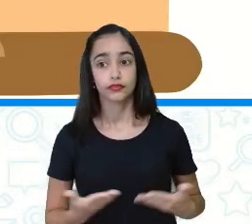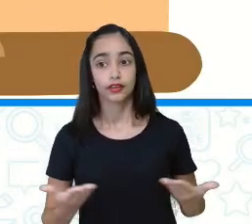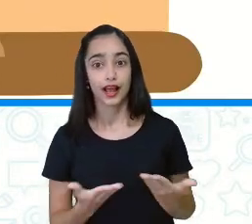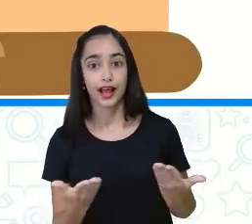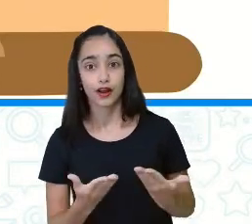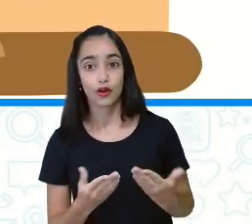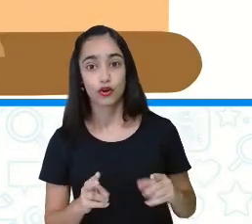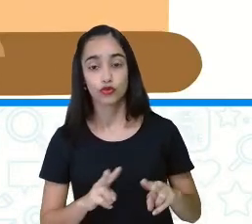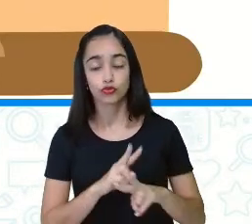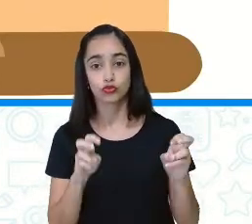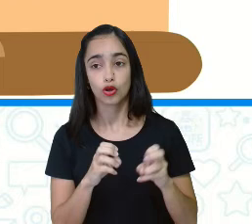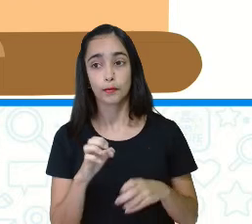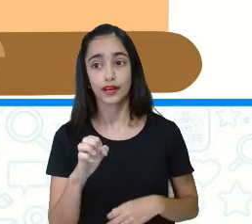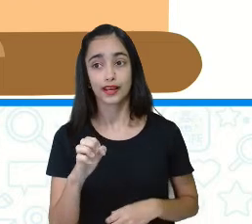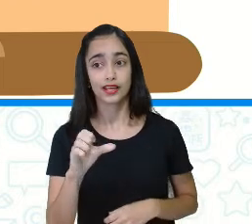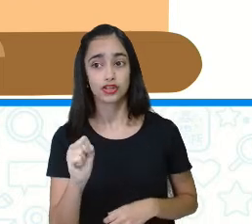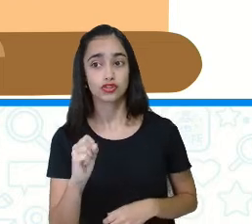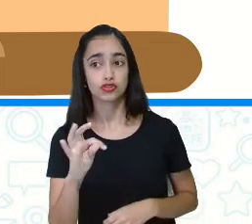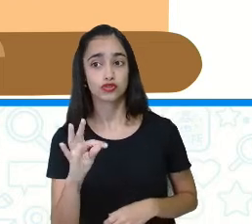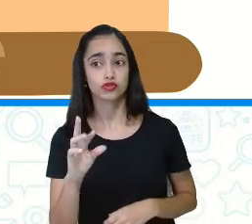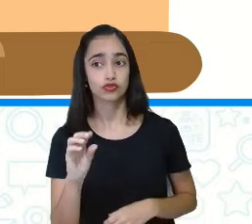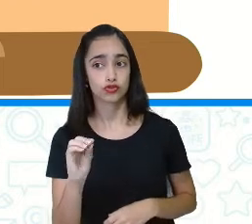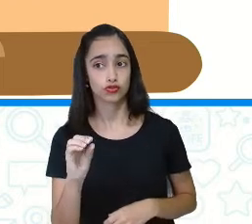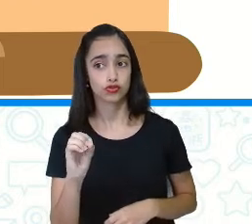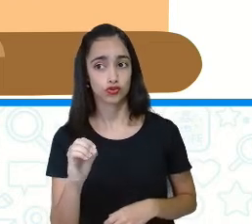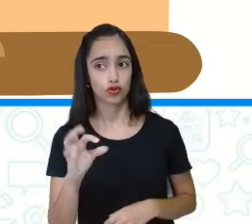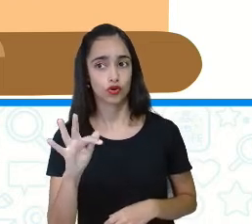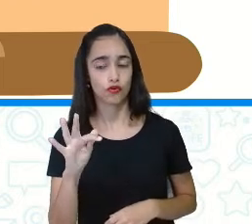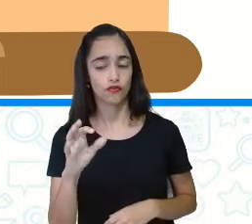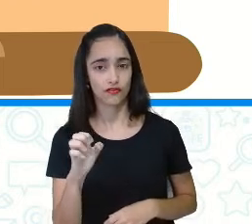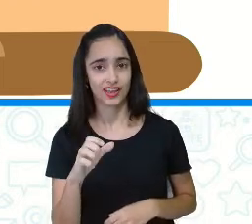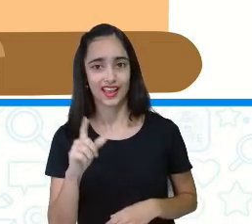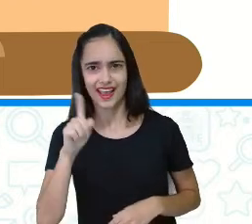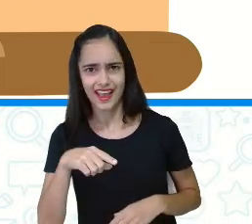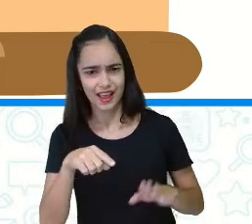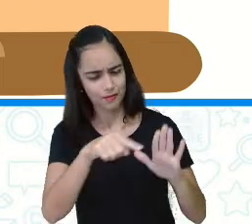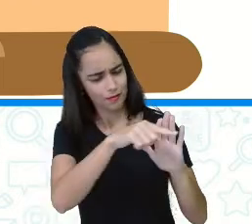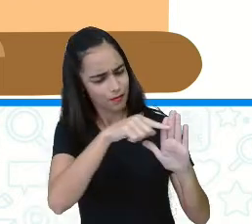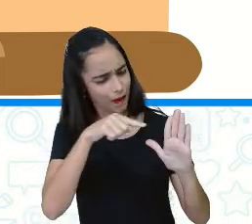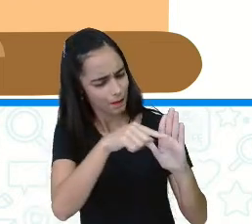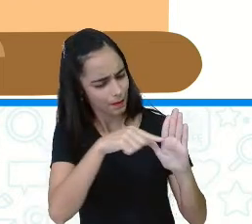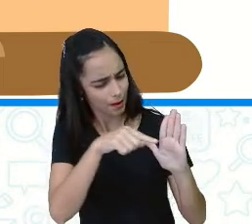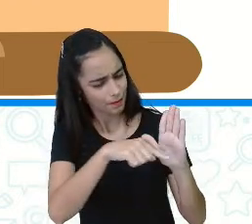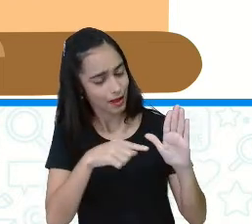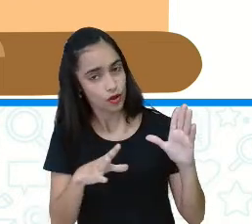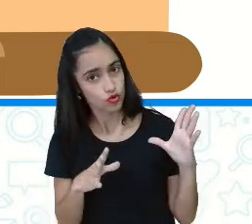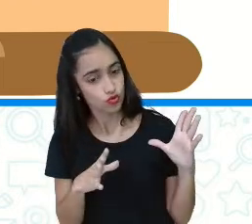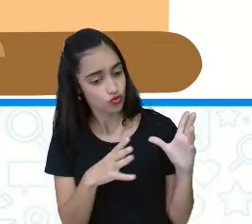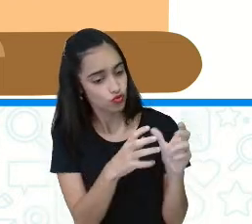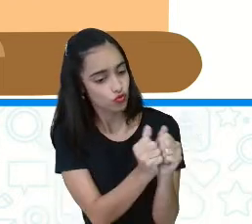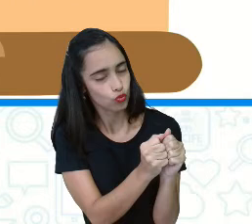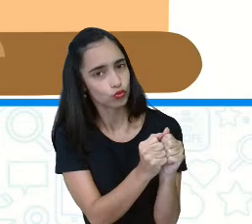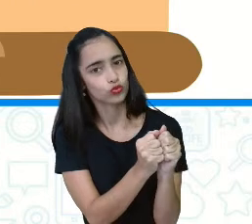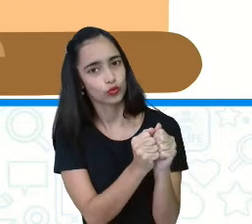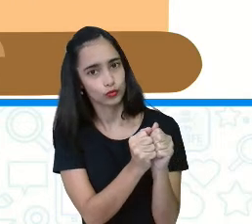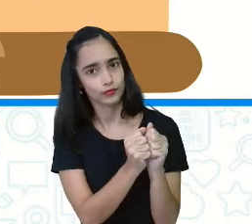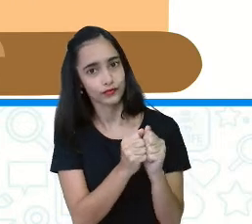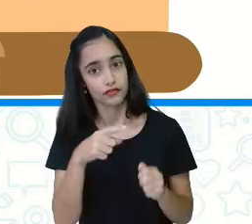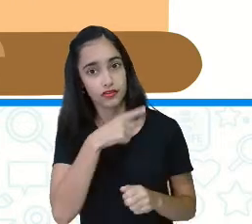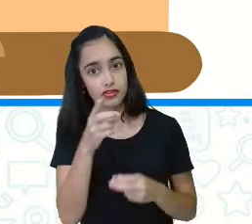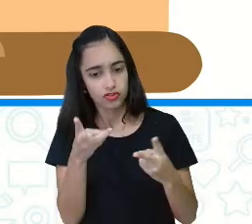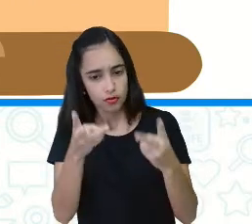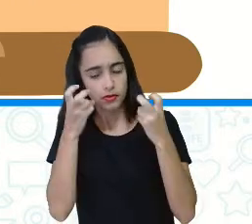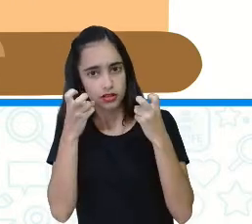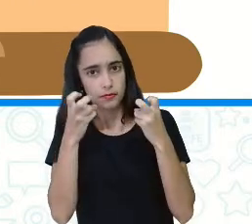Estrofe é o conjunto de versos. Observaram que a gente leu ali cada linha e estava numerada, não foi